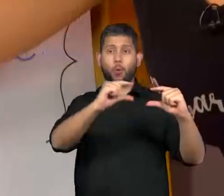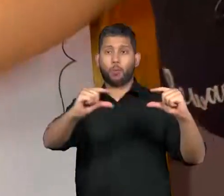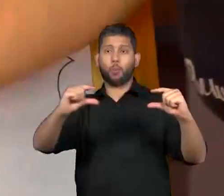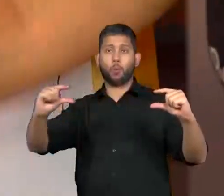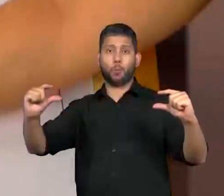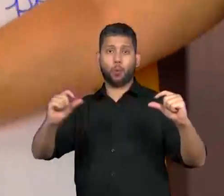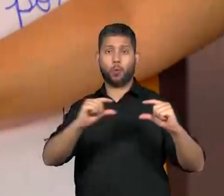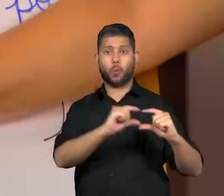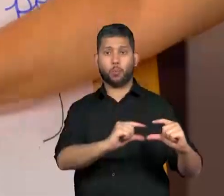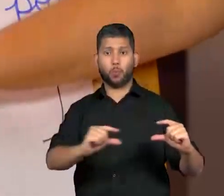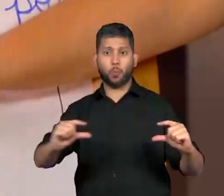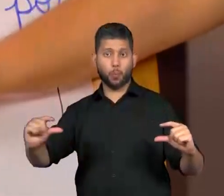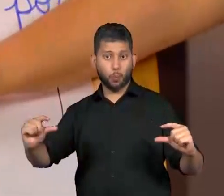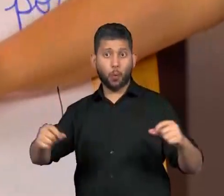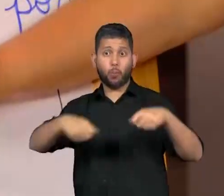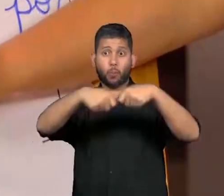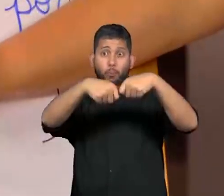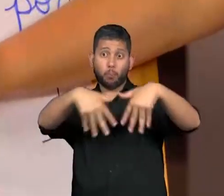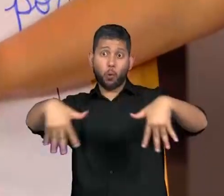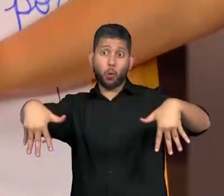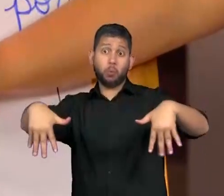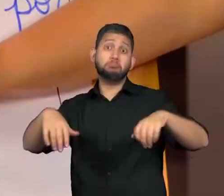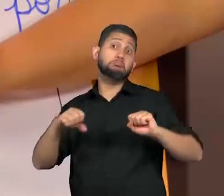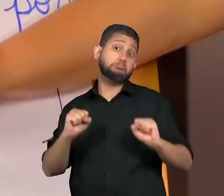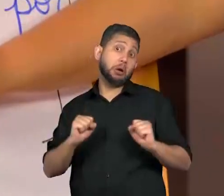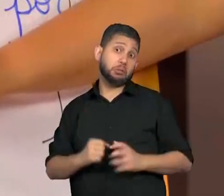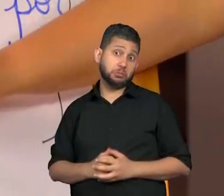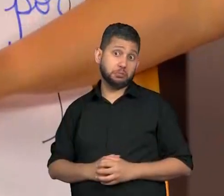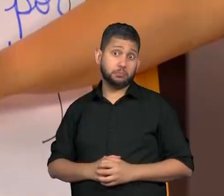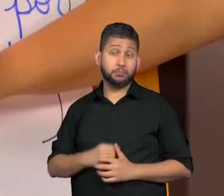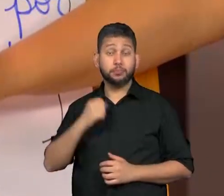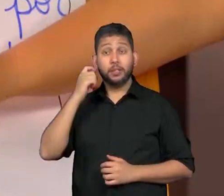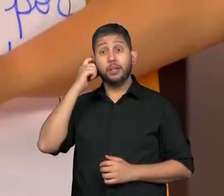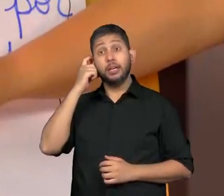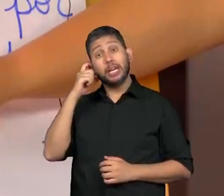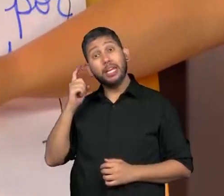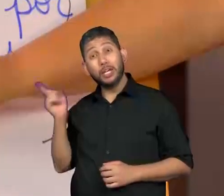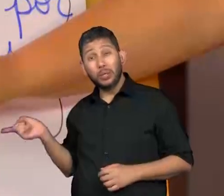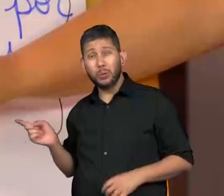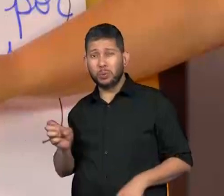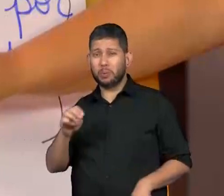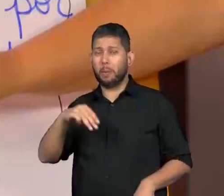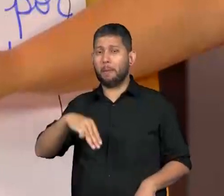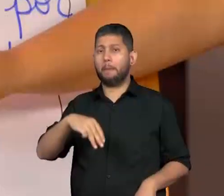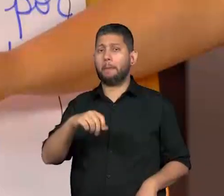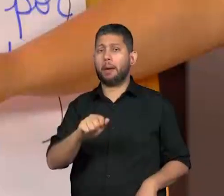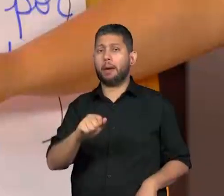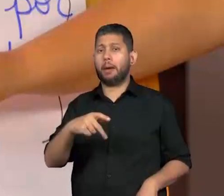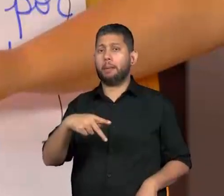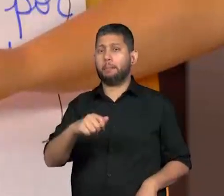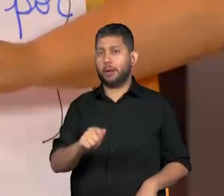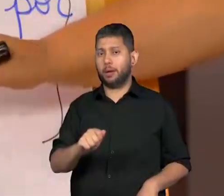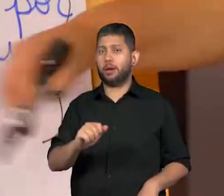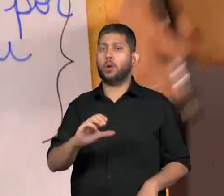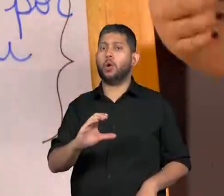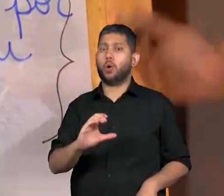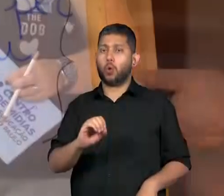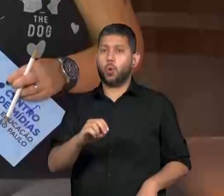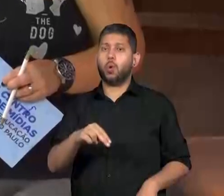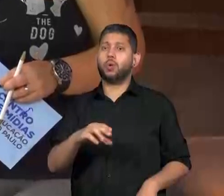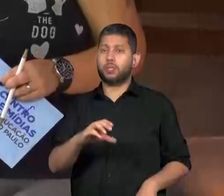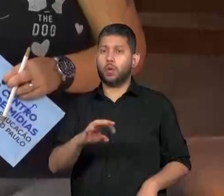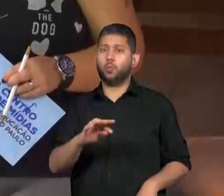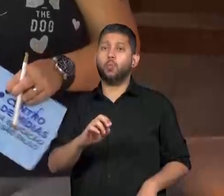ou diagramas. Geralmente aqui só aparece no mapa conceitual e às vezes no infográfico. Mas um